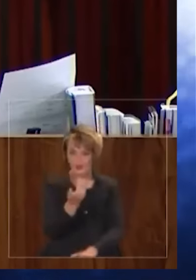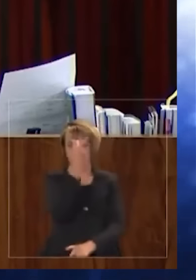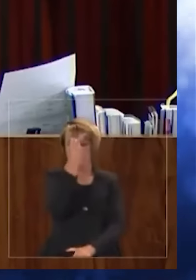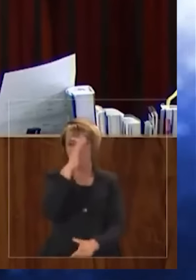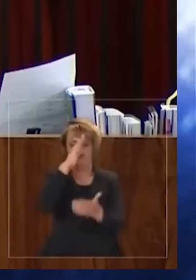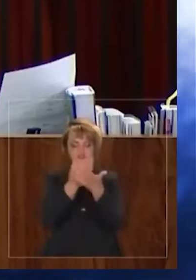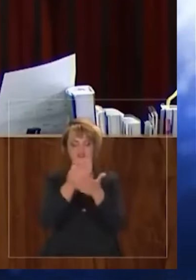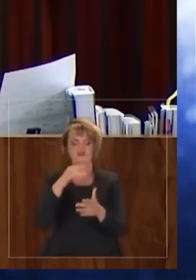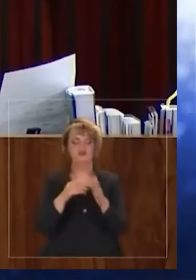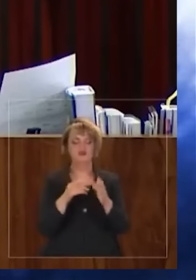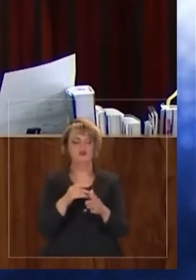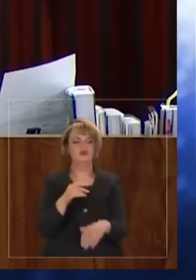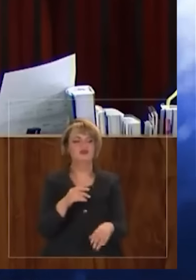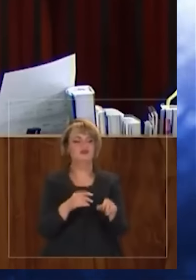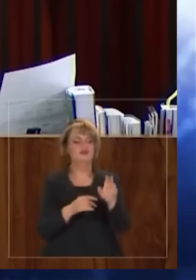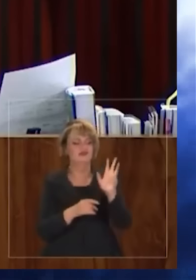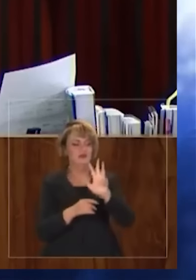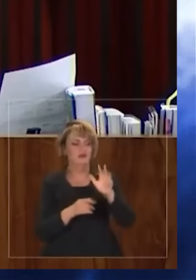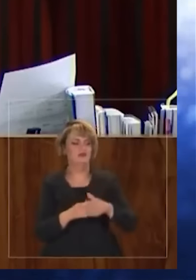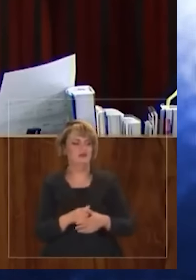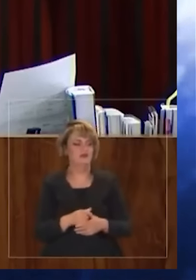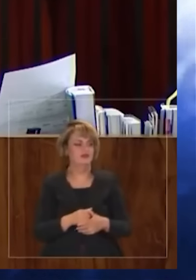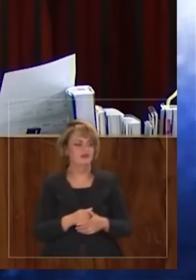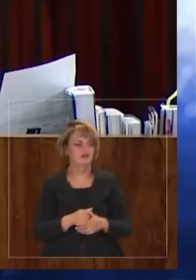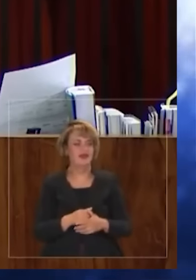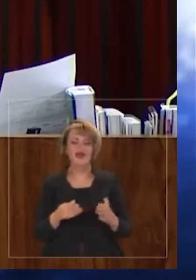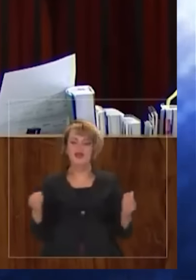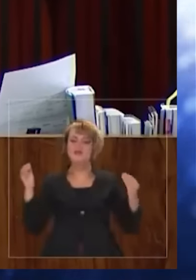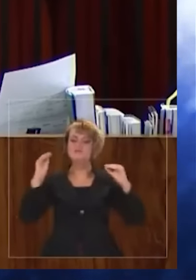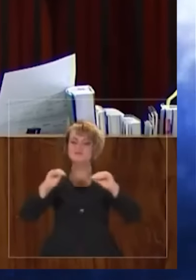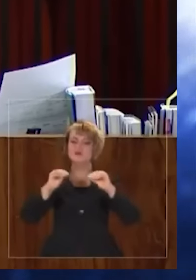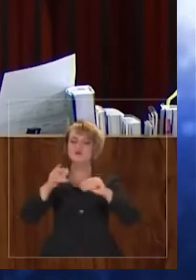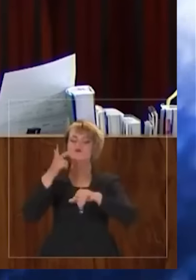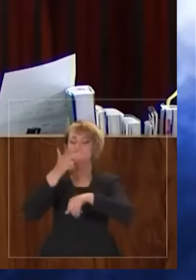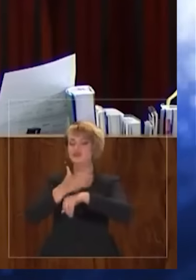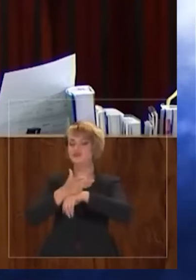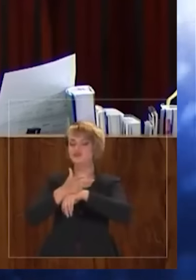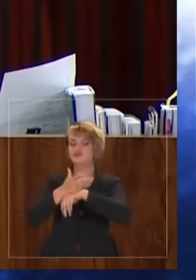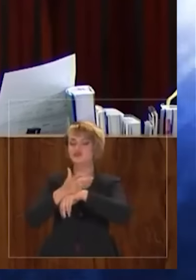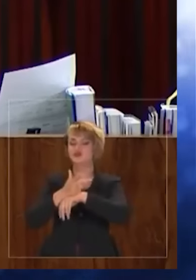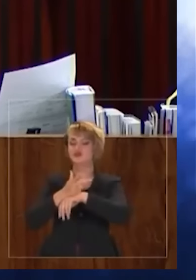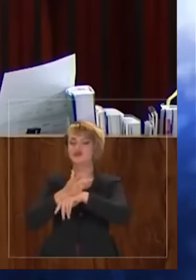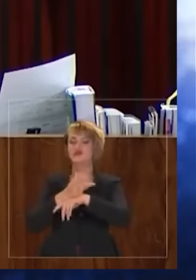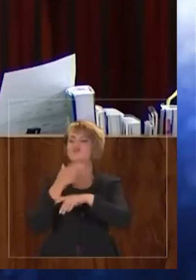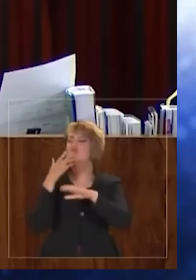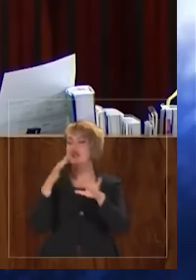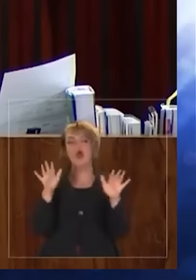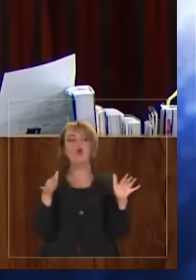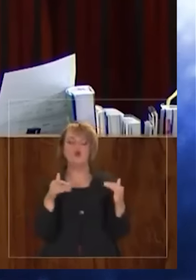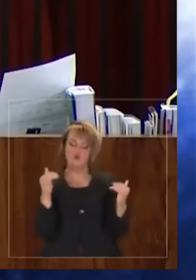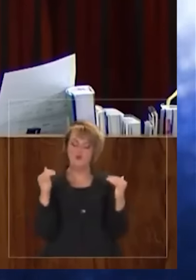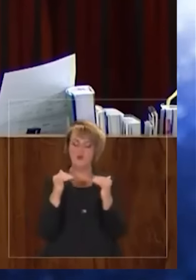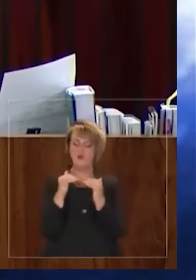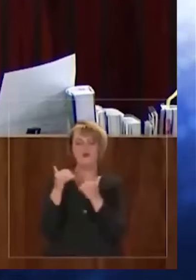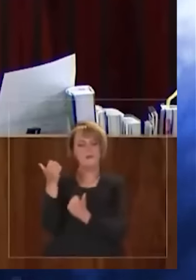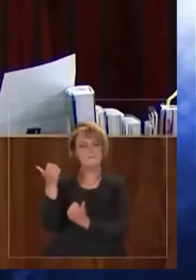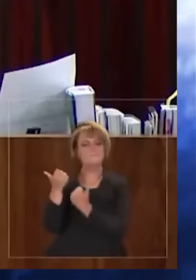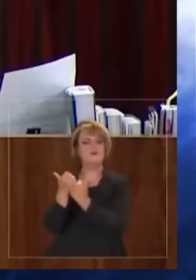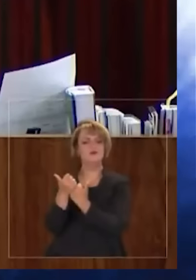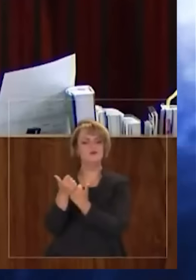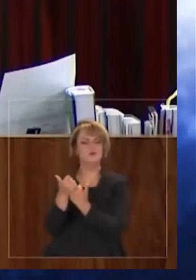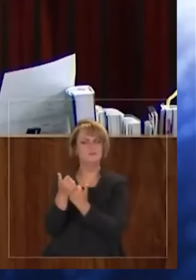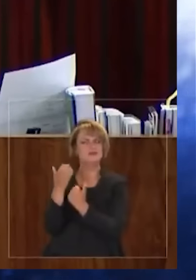ao mudar de ideia ele posta no meio da campanha um apoio a quem ele